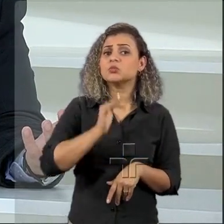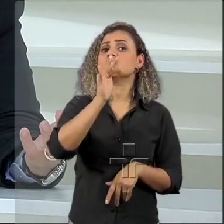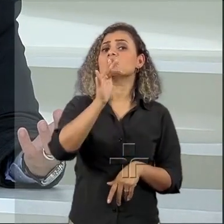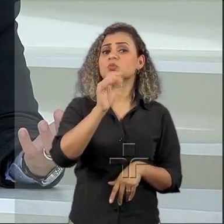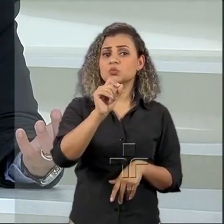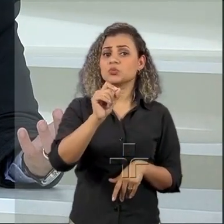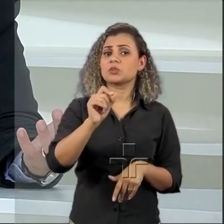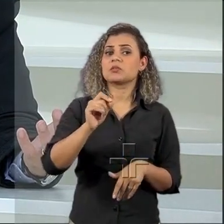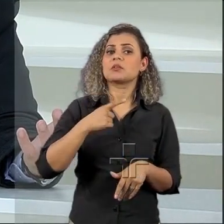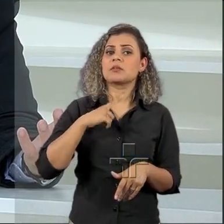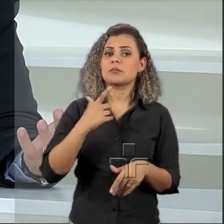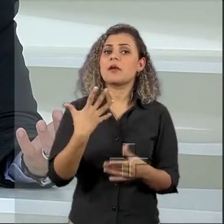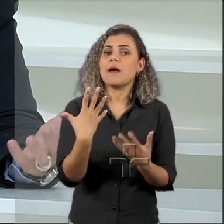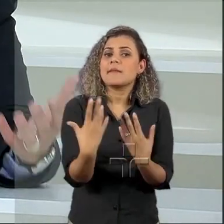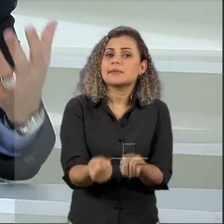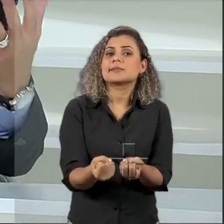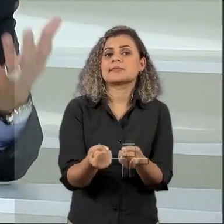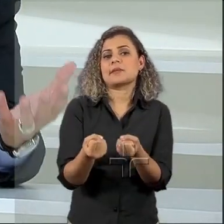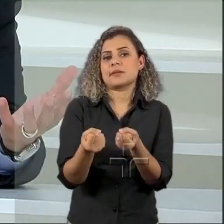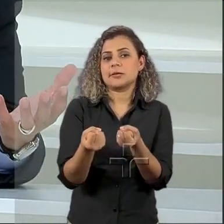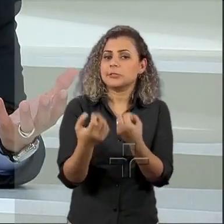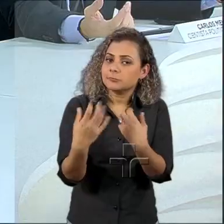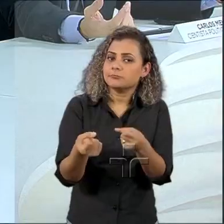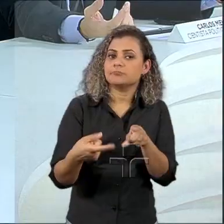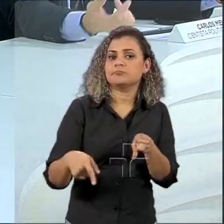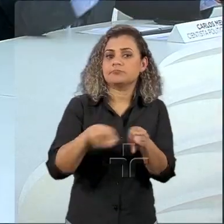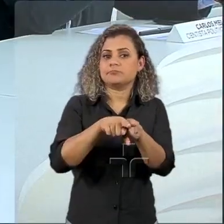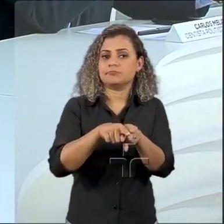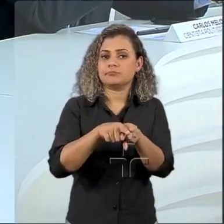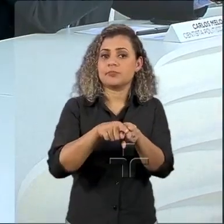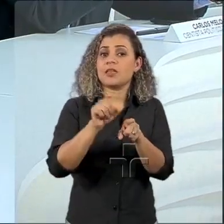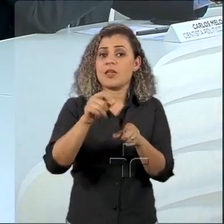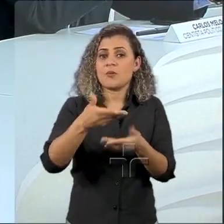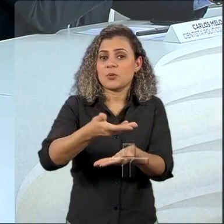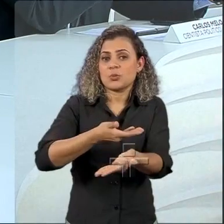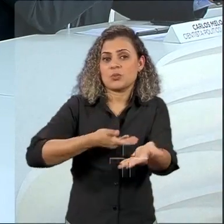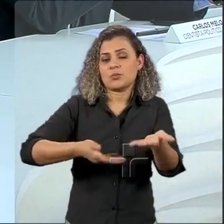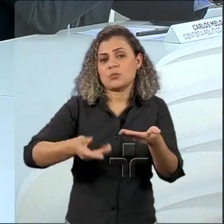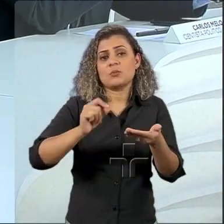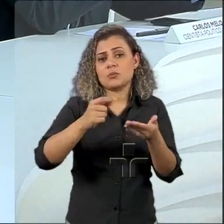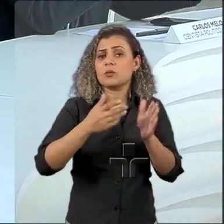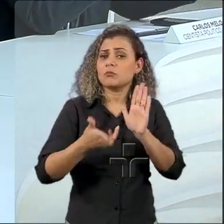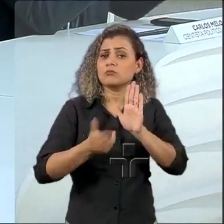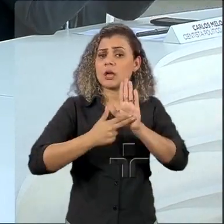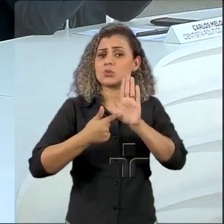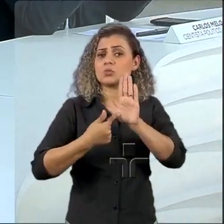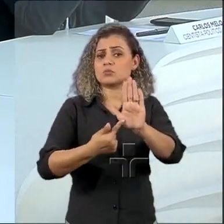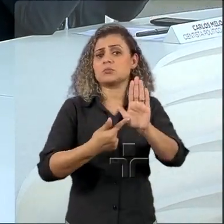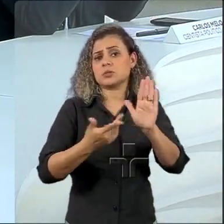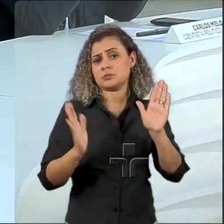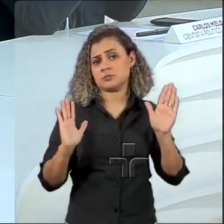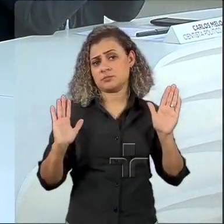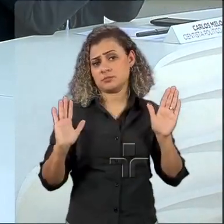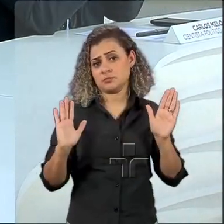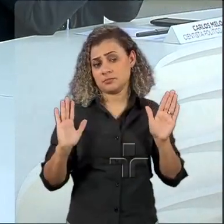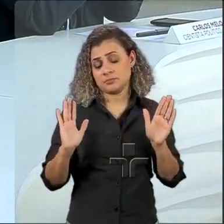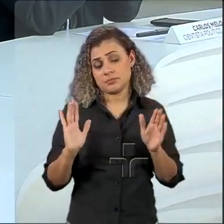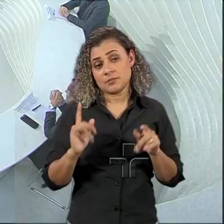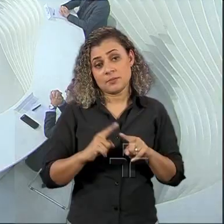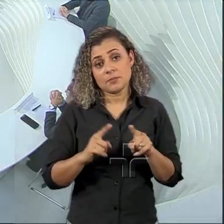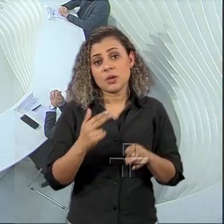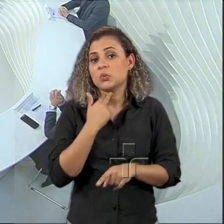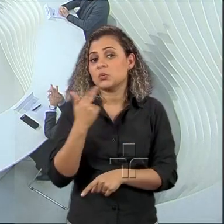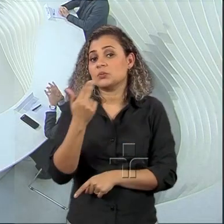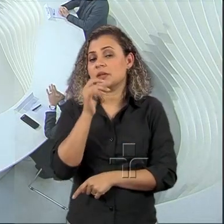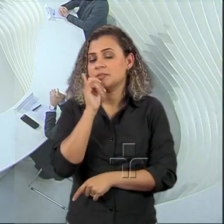que recebam essa mão à conciliação é dar essa aqui a palmatória, reconhecer os erros. Não vai ter jeito. Agora, mesmo esse reconhecimento